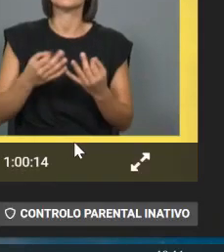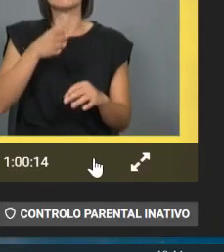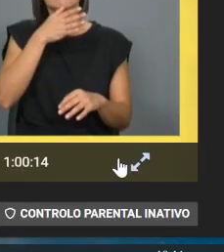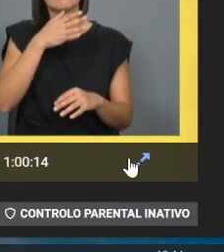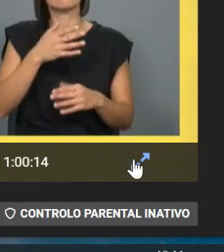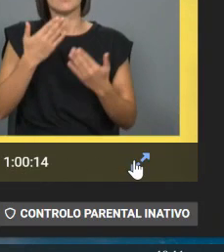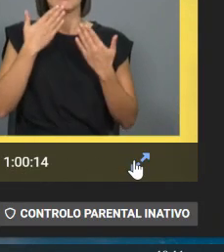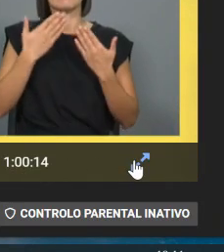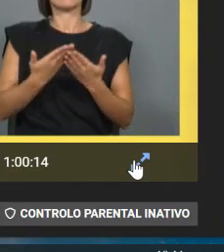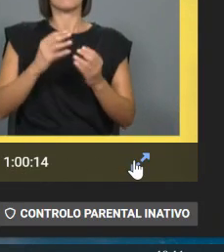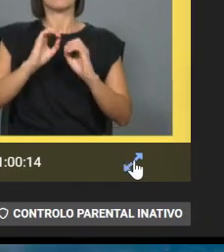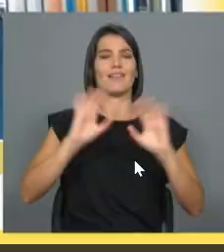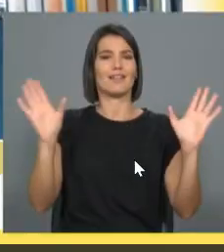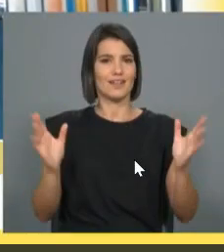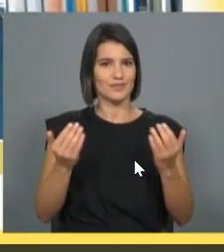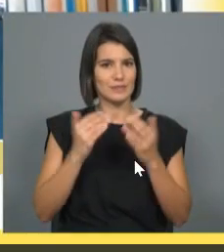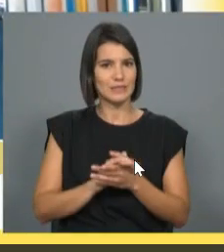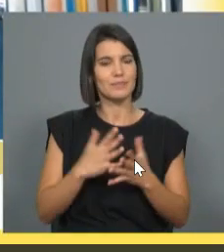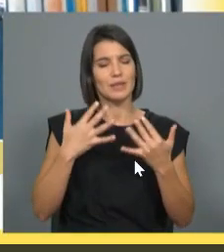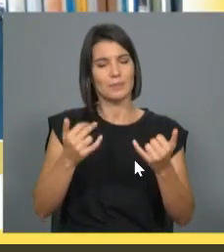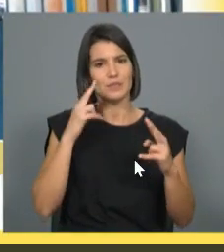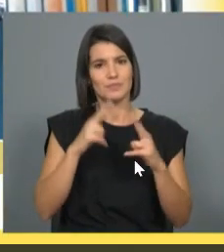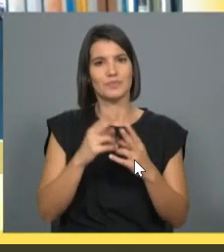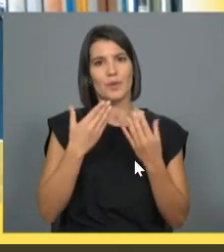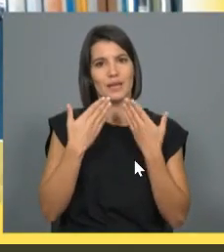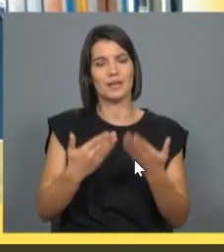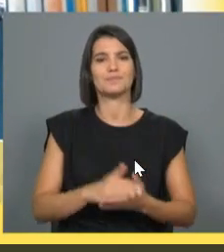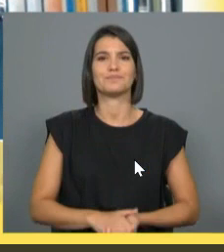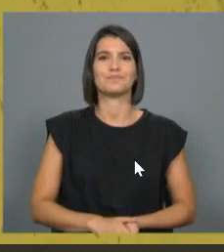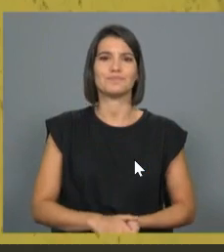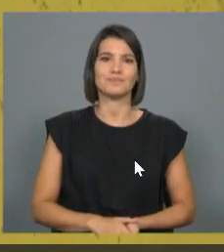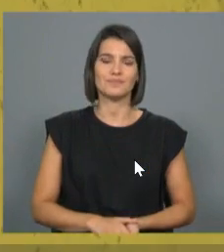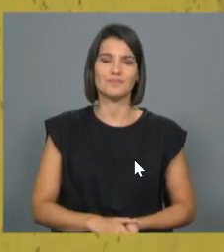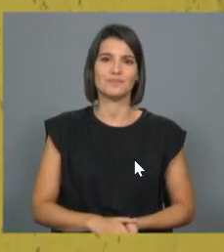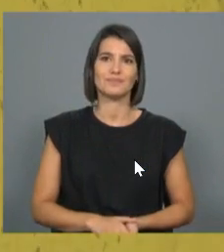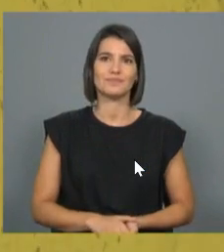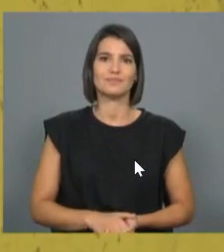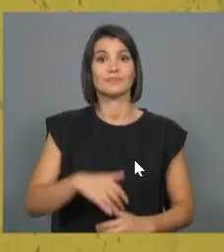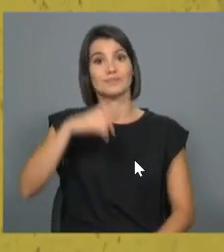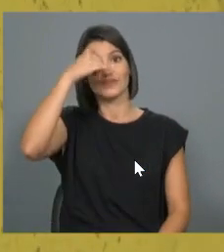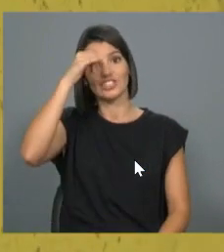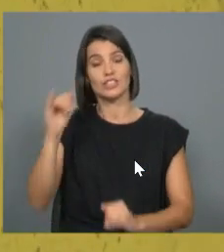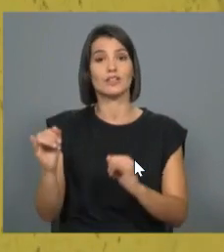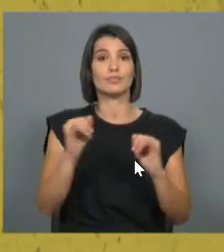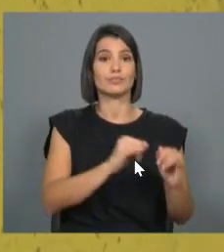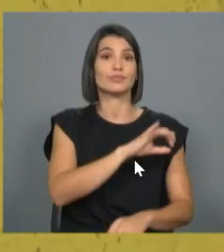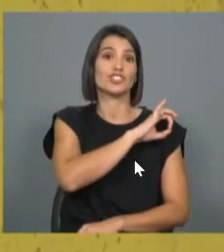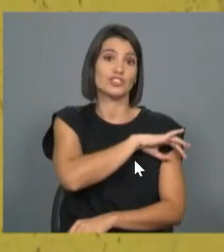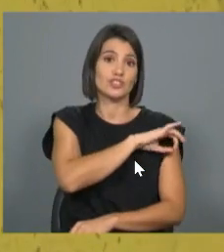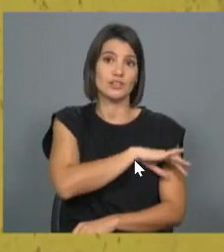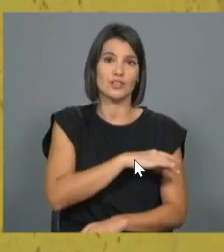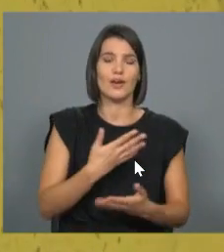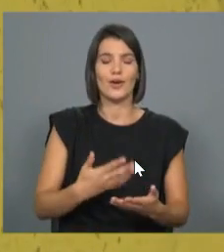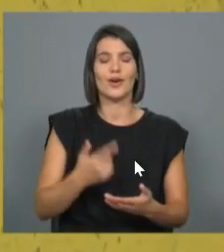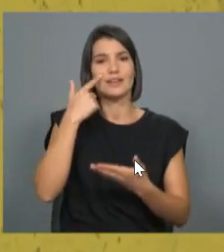intervenção tão lúcida e tão esclarecida. Até uma próxima oportunidade. Obrigado. E da Argentina para o Chile, porque passo a